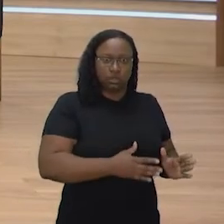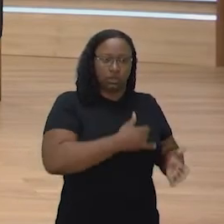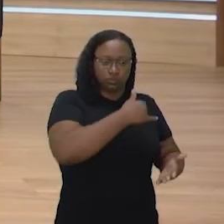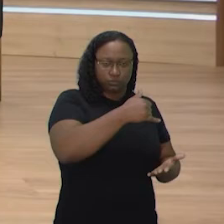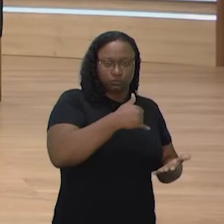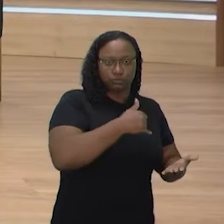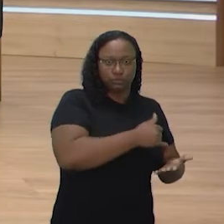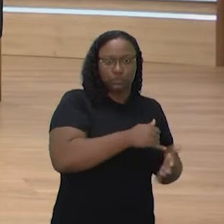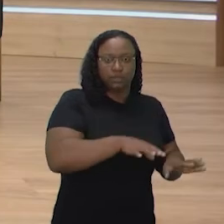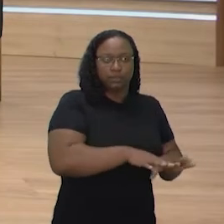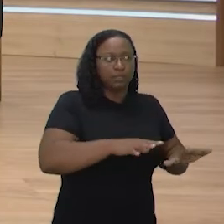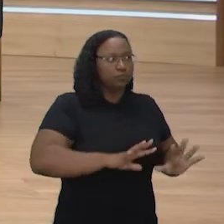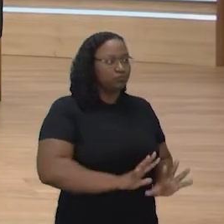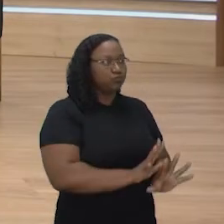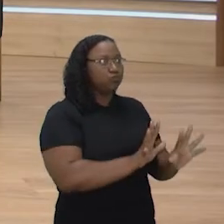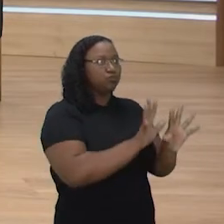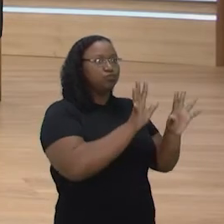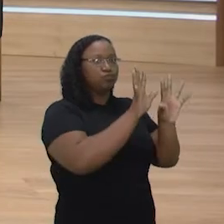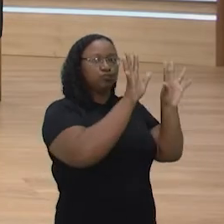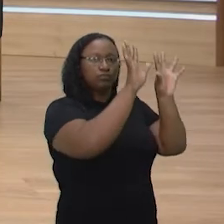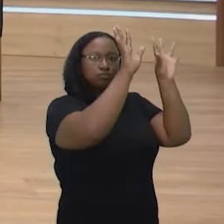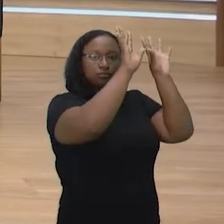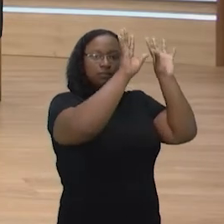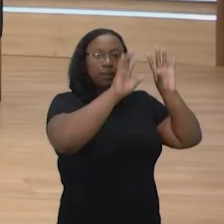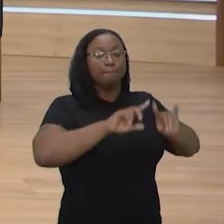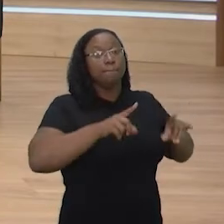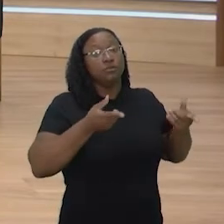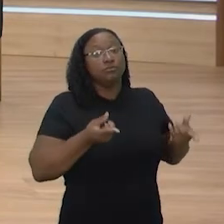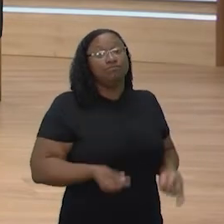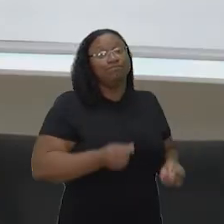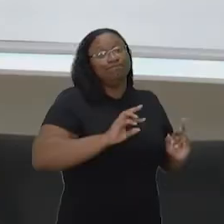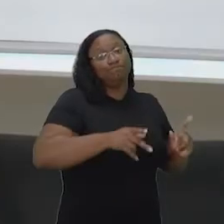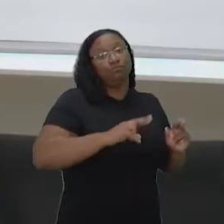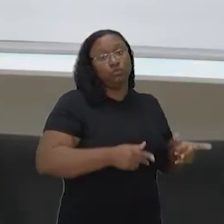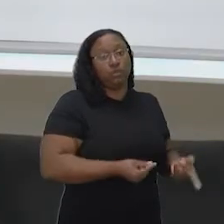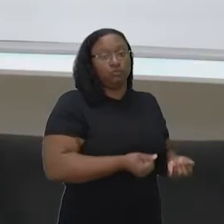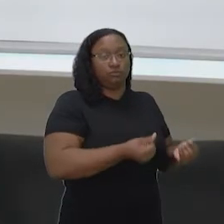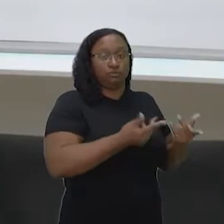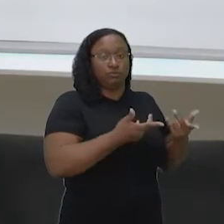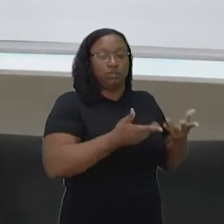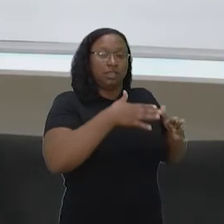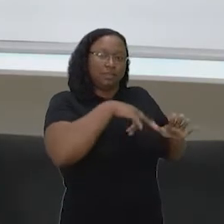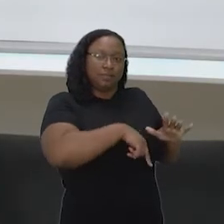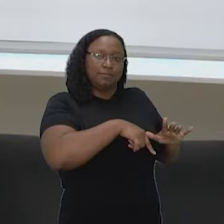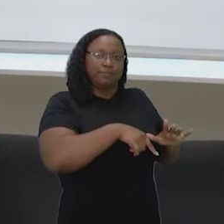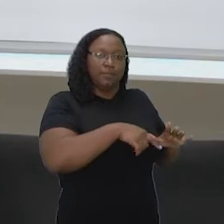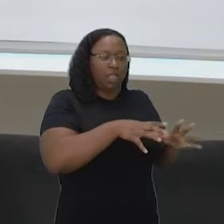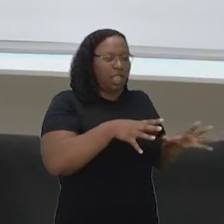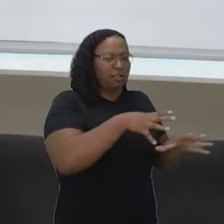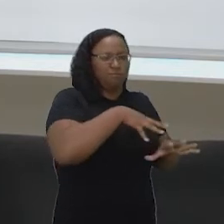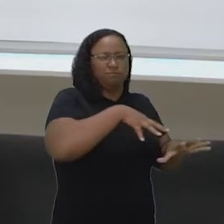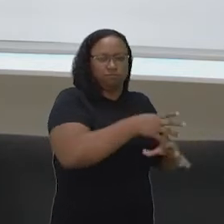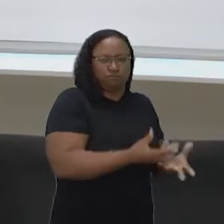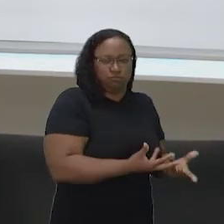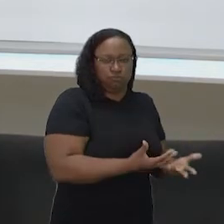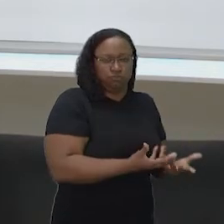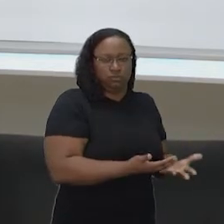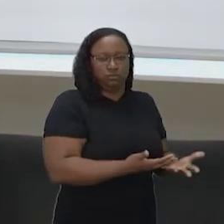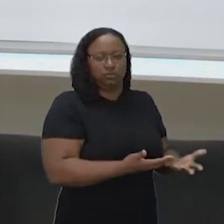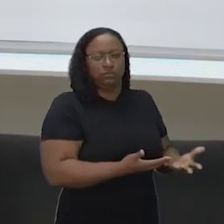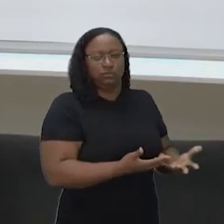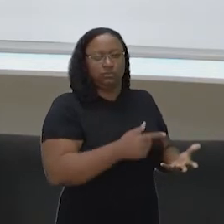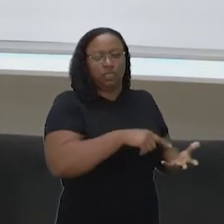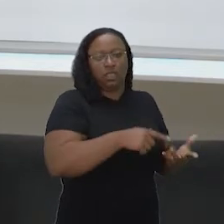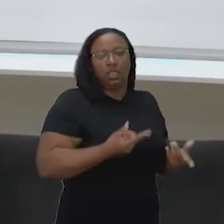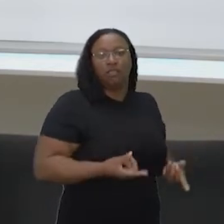produção de gases. Só que o que muda são os rendimentos, que na pirólise lenta ou carbonização, o maior rendimento é o